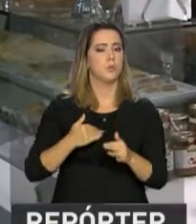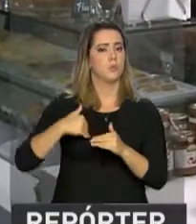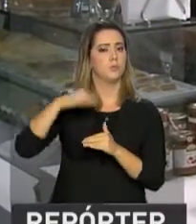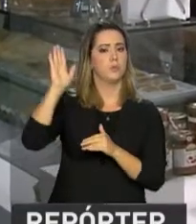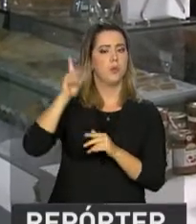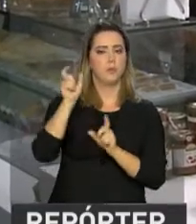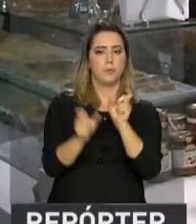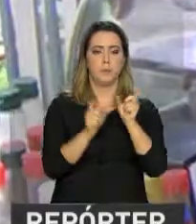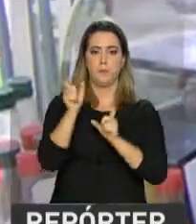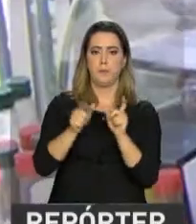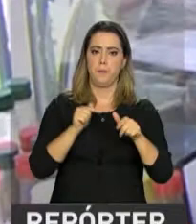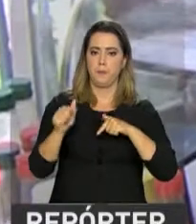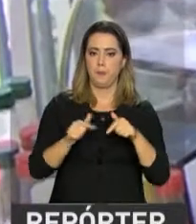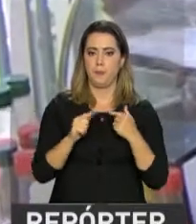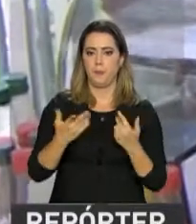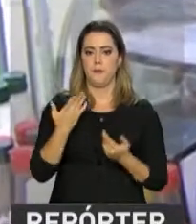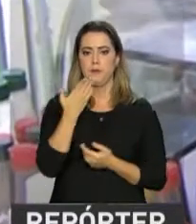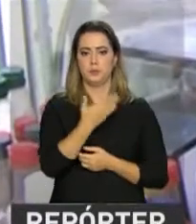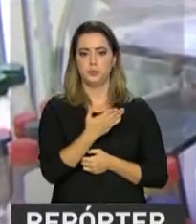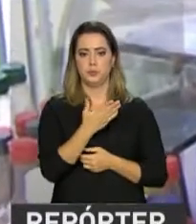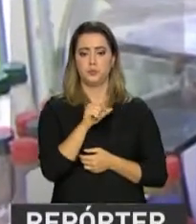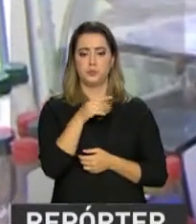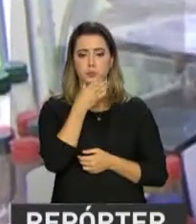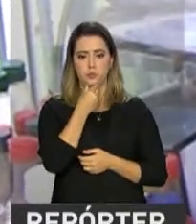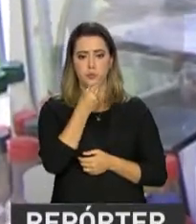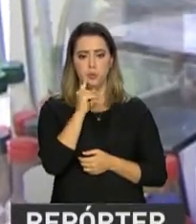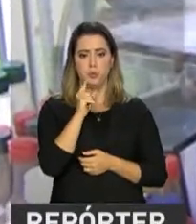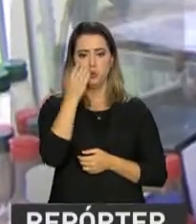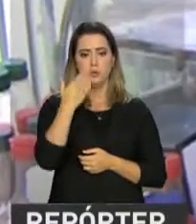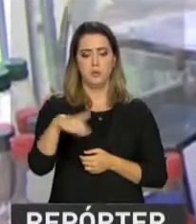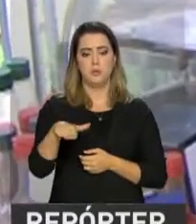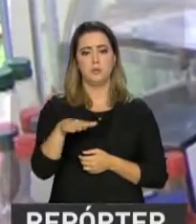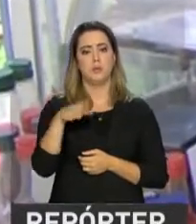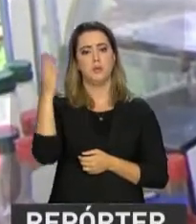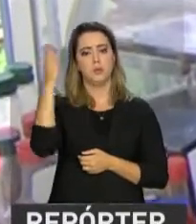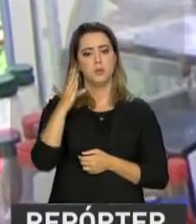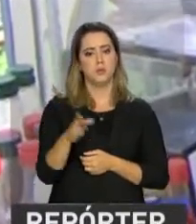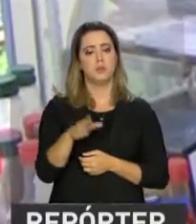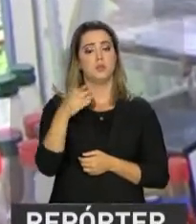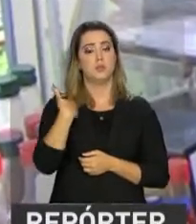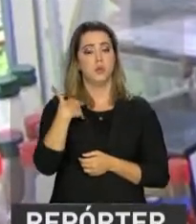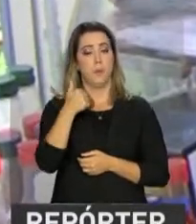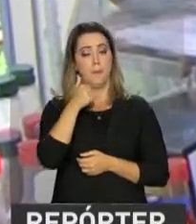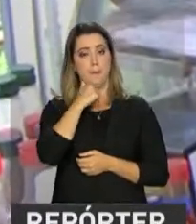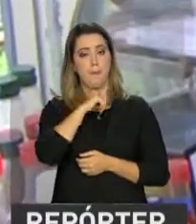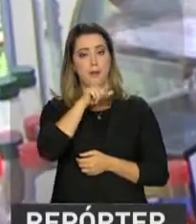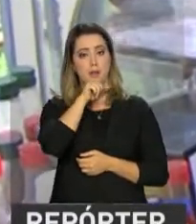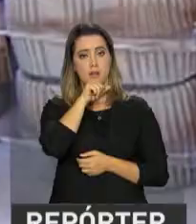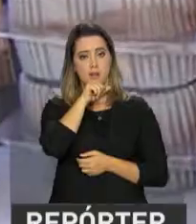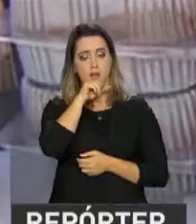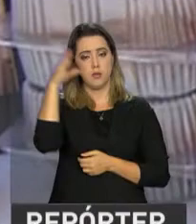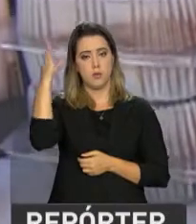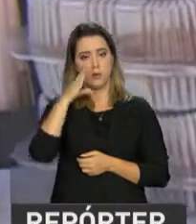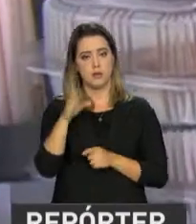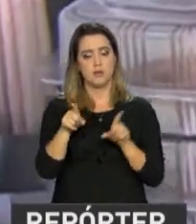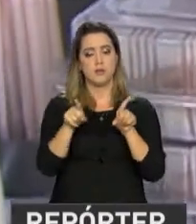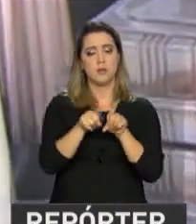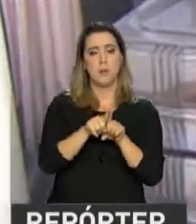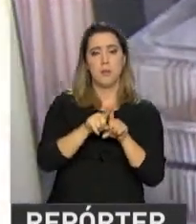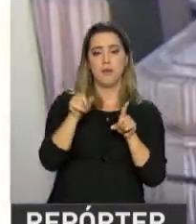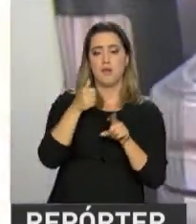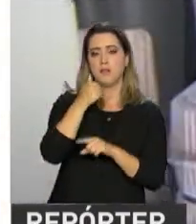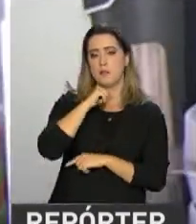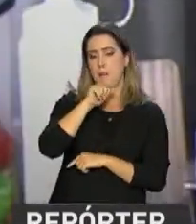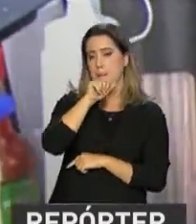trabalhadores alda está há um ano e meio no brasil filho de pai brasileiro e mãe síria o comerciante